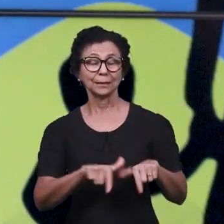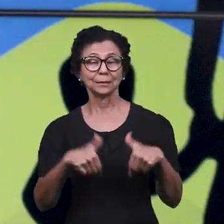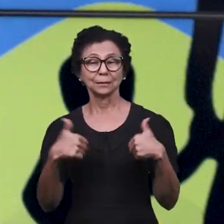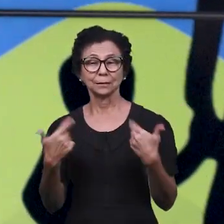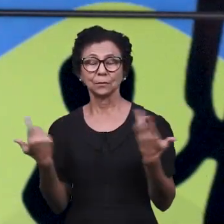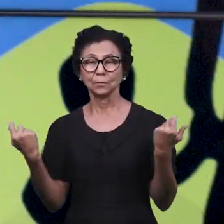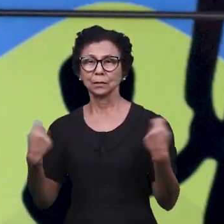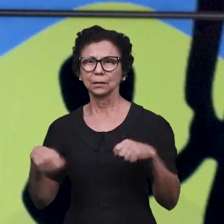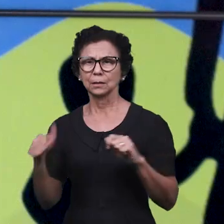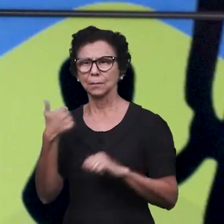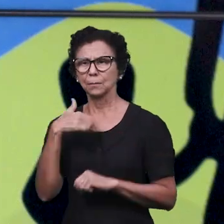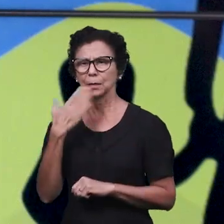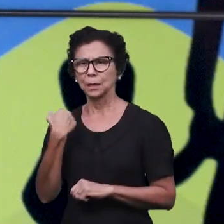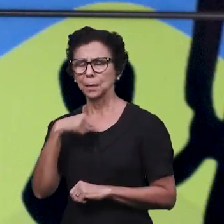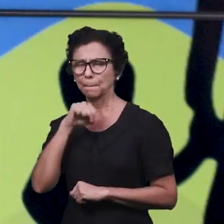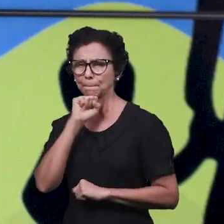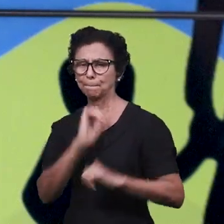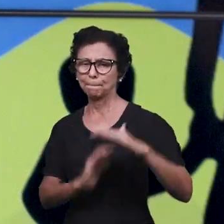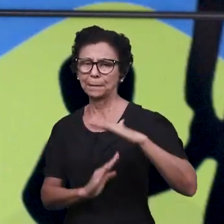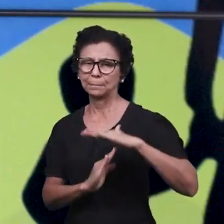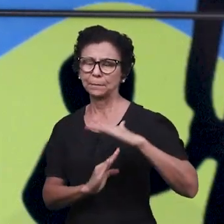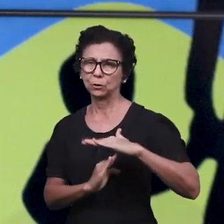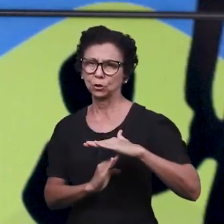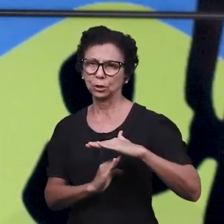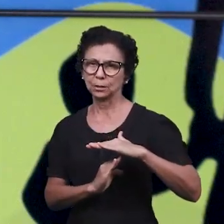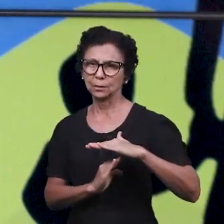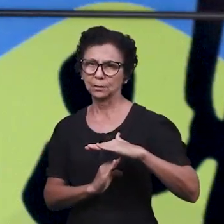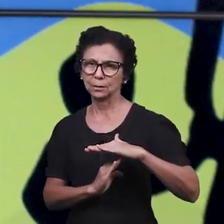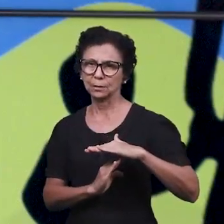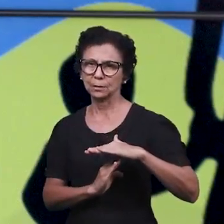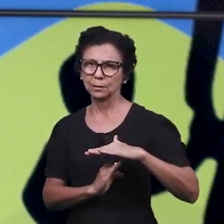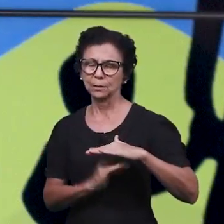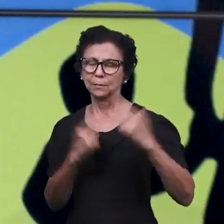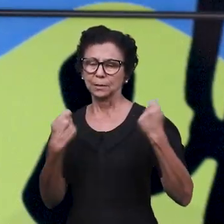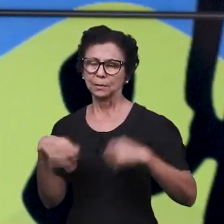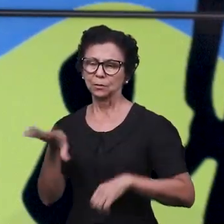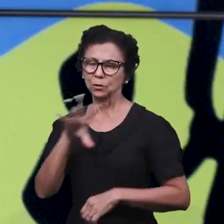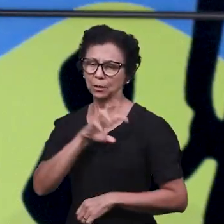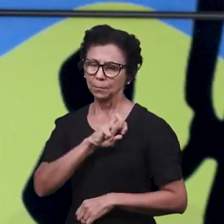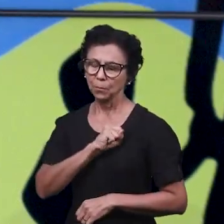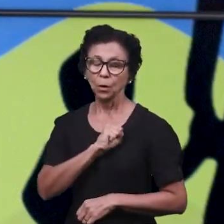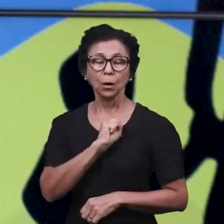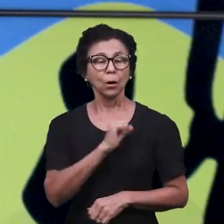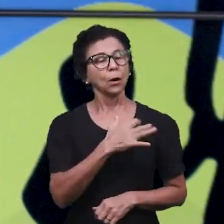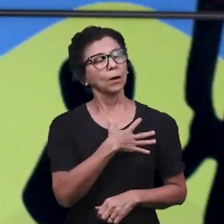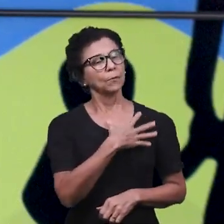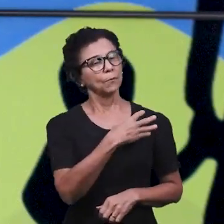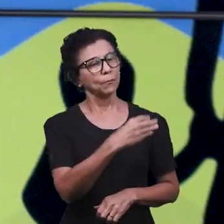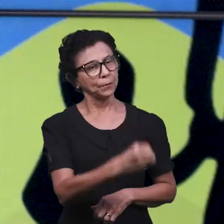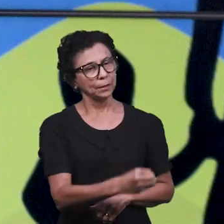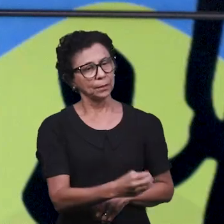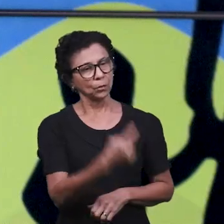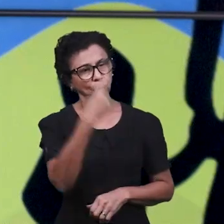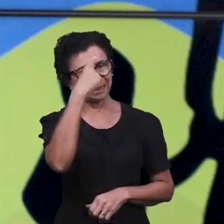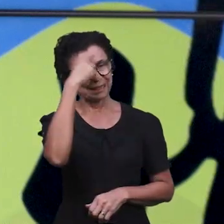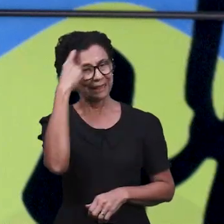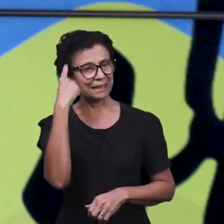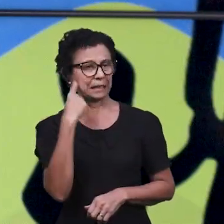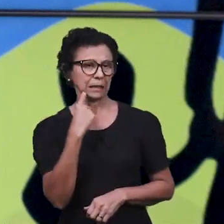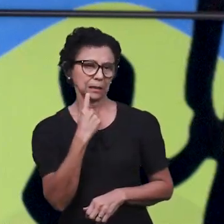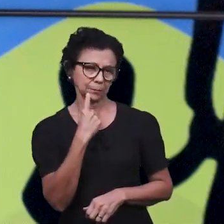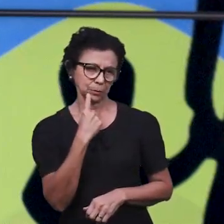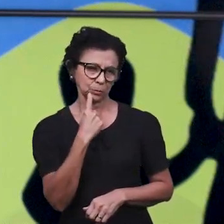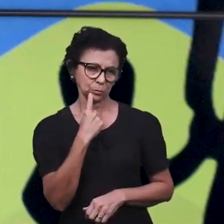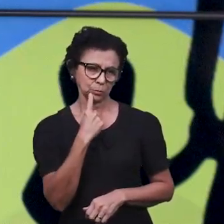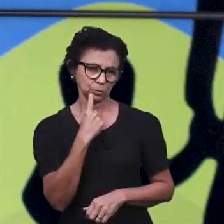dos pais baseada em limites afetivos. Regras claras. Meu filho, você pode 30 minutos